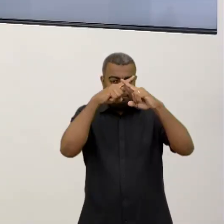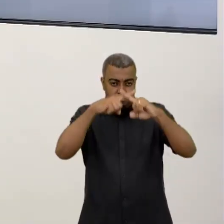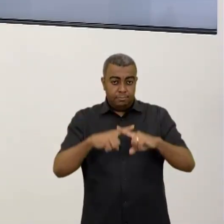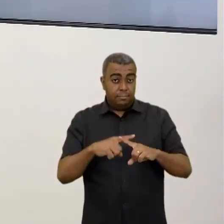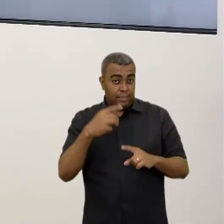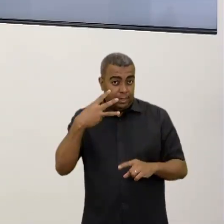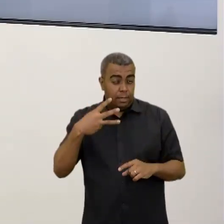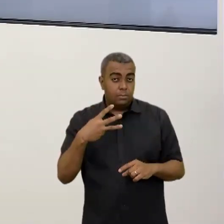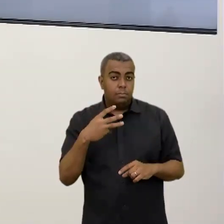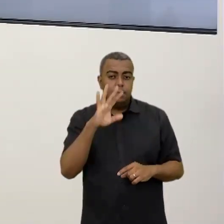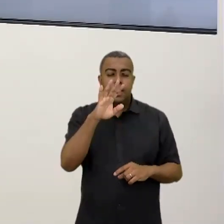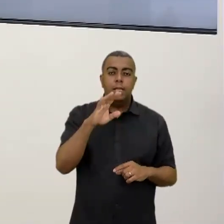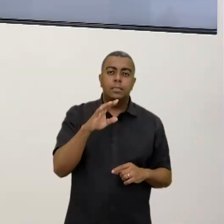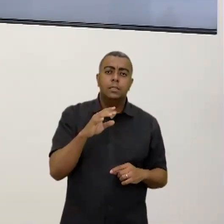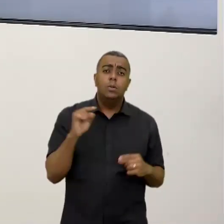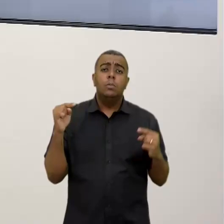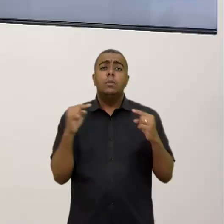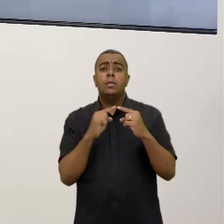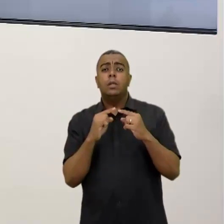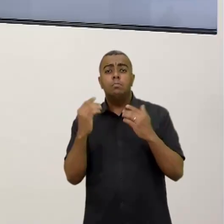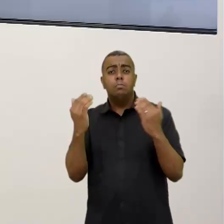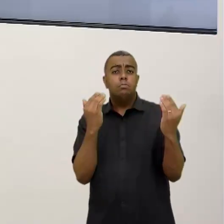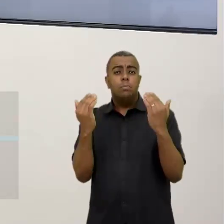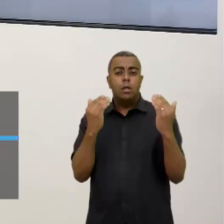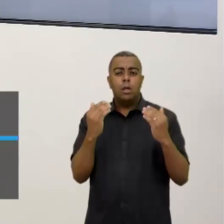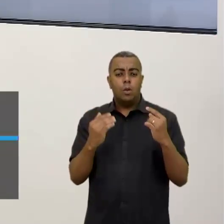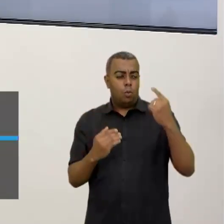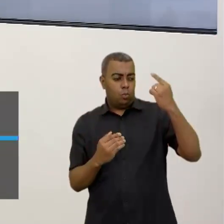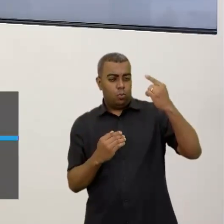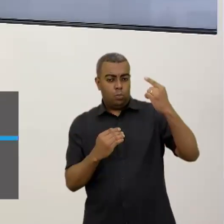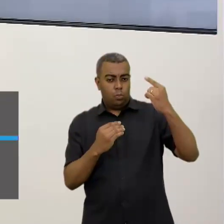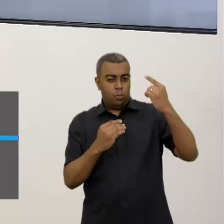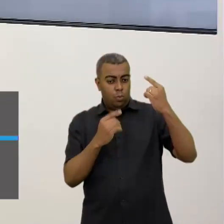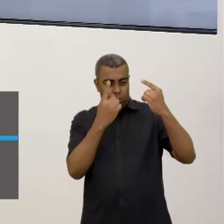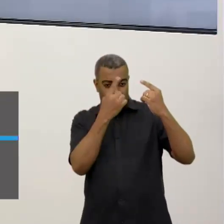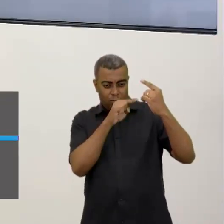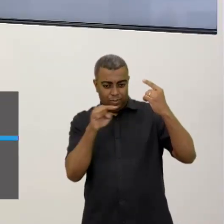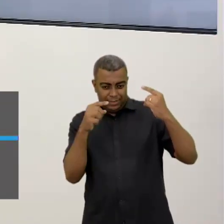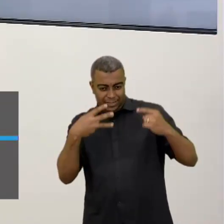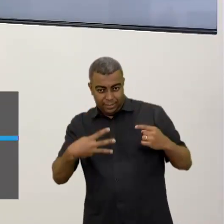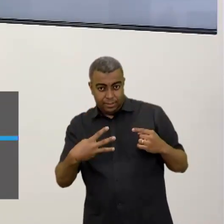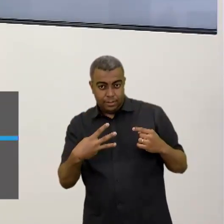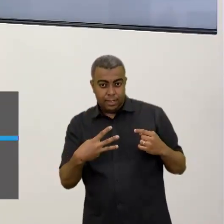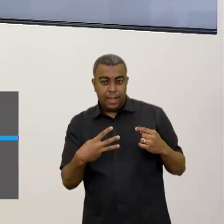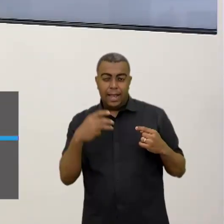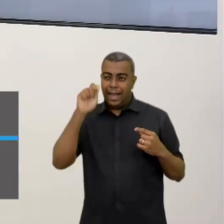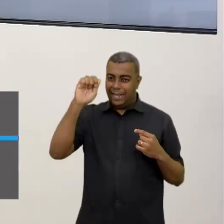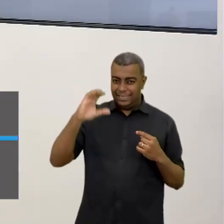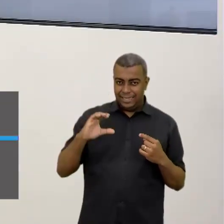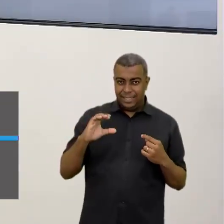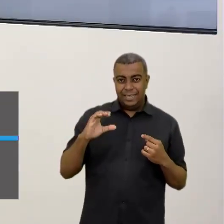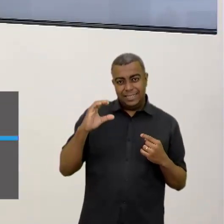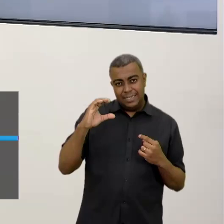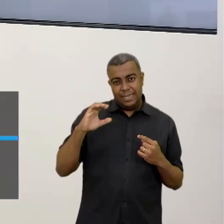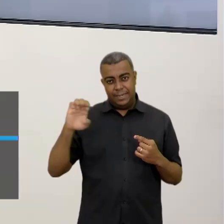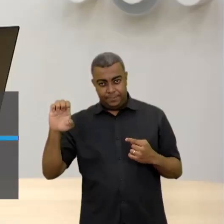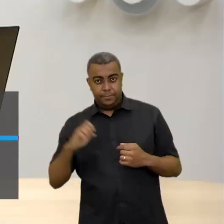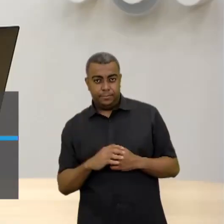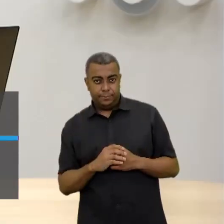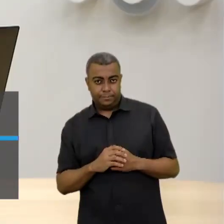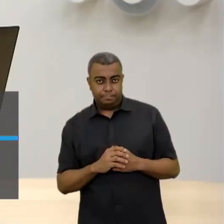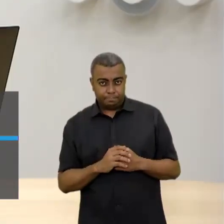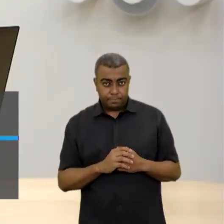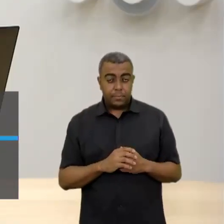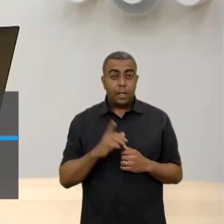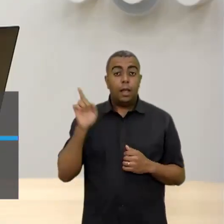proporção aí é 1/3, né, no caso, se você olhar de cima para baixo, tá? Do jeito que ele colocou ali, do AC para o CE. Então, a